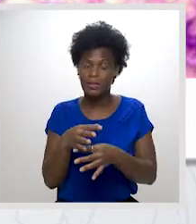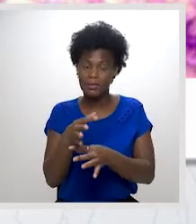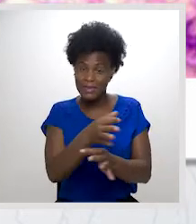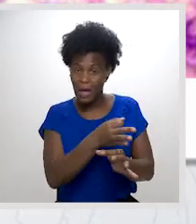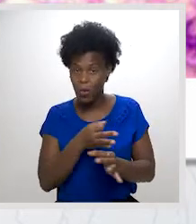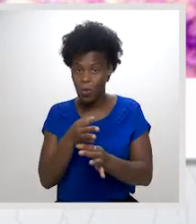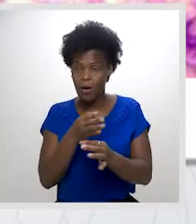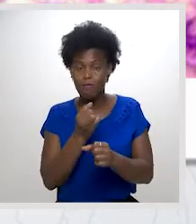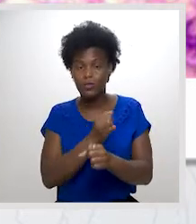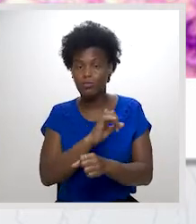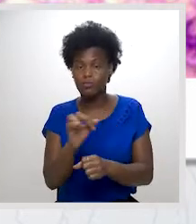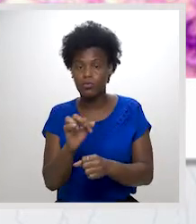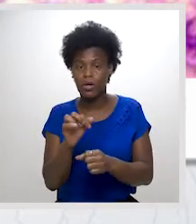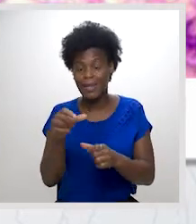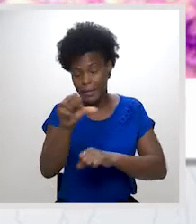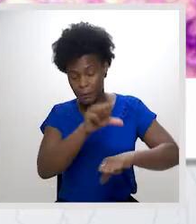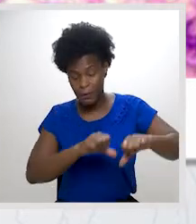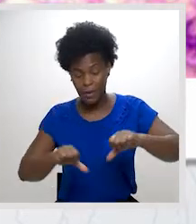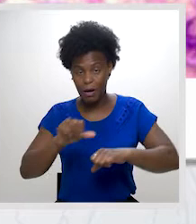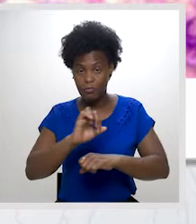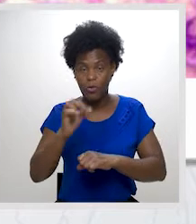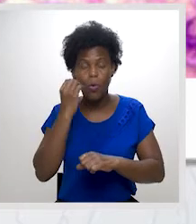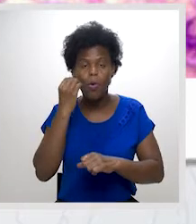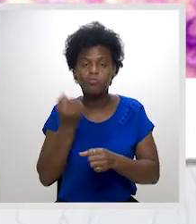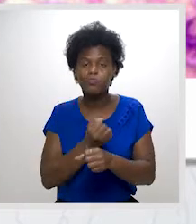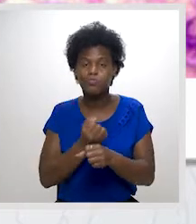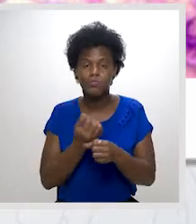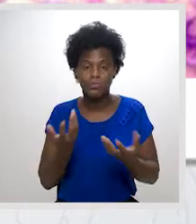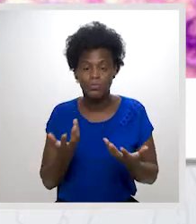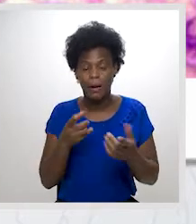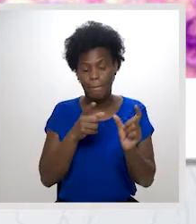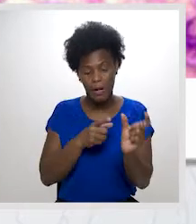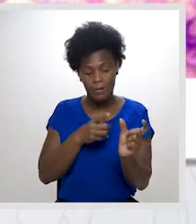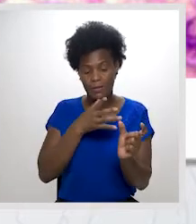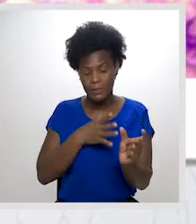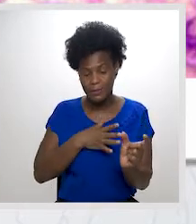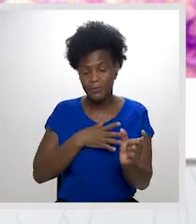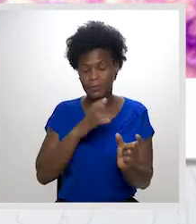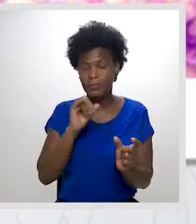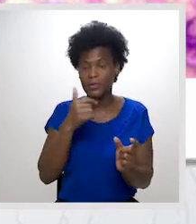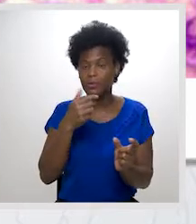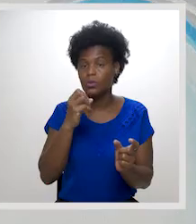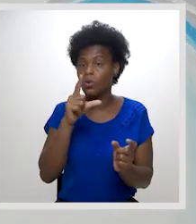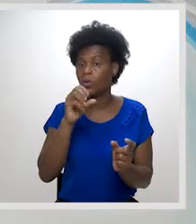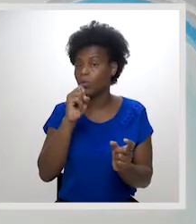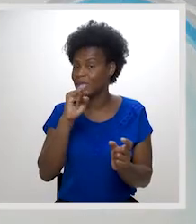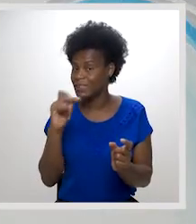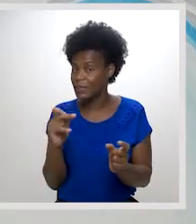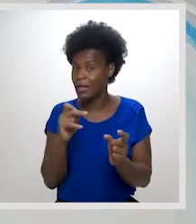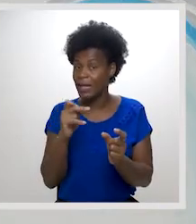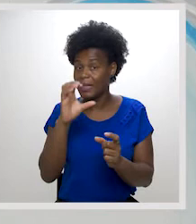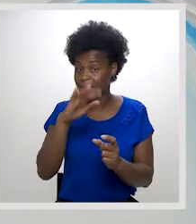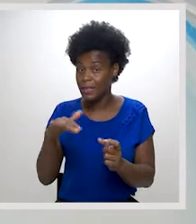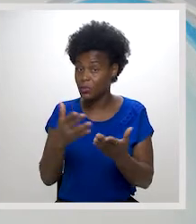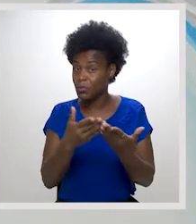celular, a sua função, composição química e o seu funcionamento. A própria palavra nos diz, citologia é a ciência que